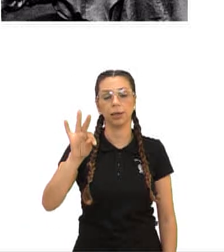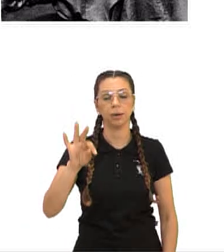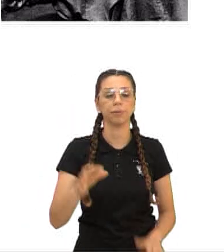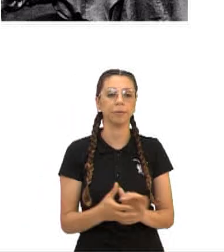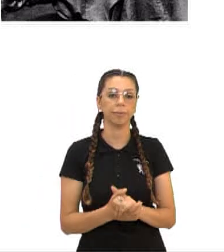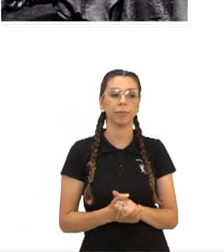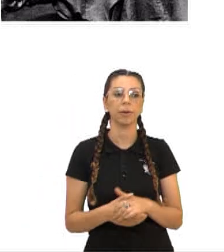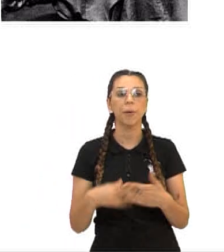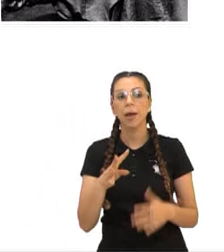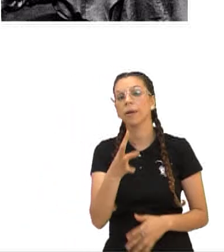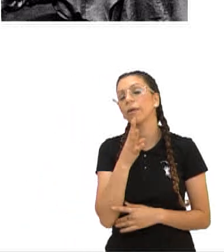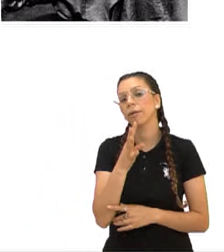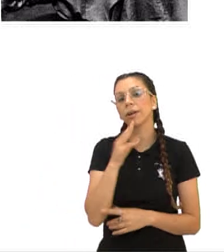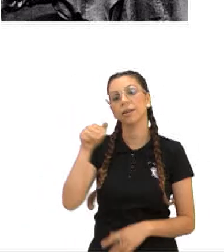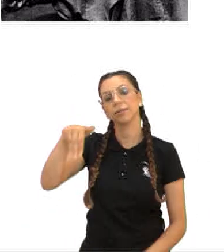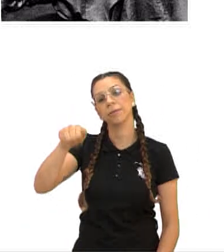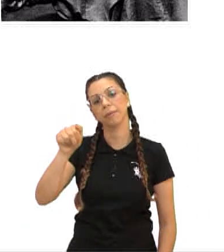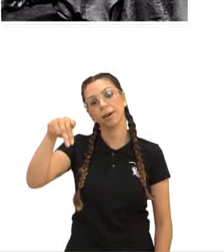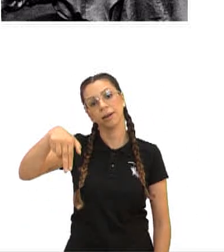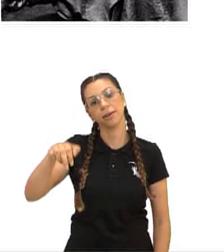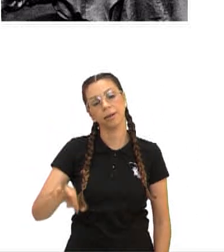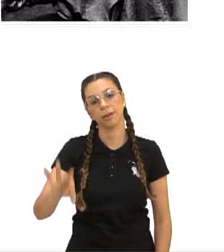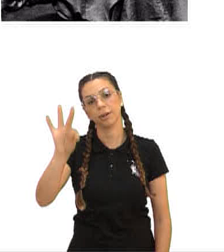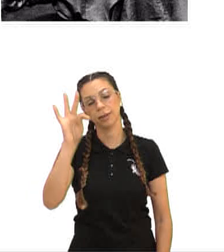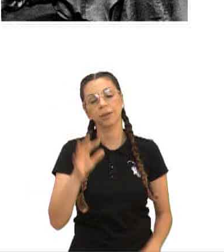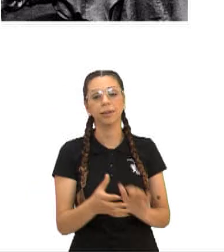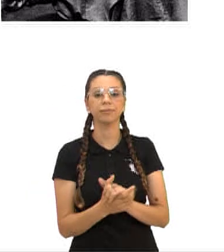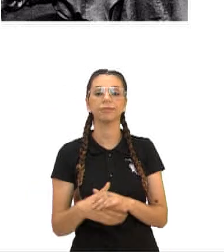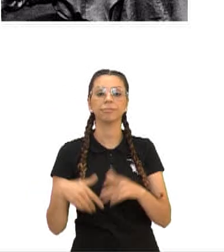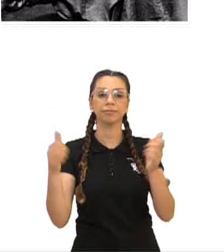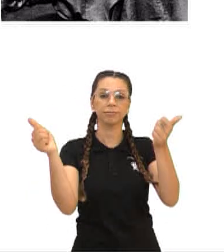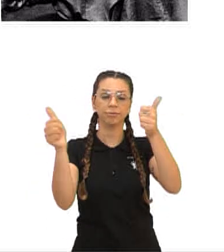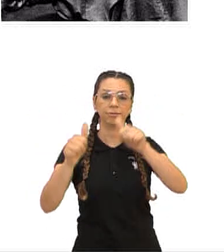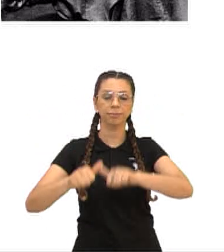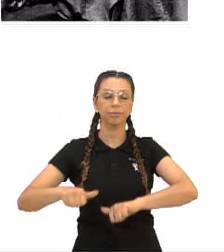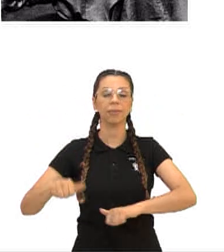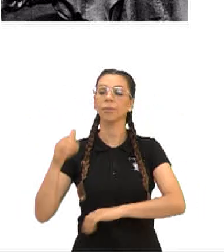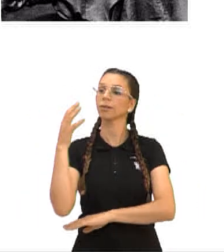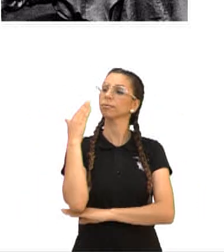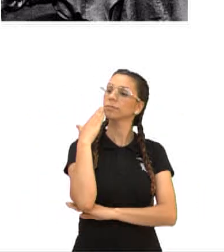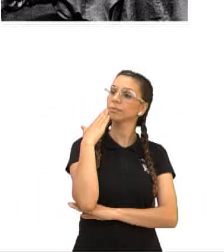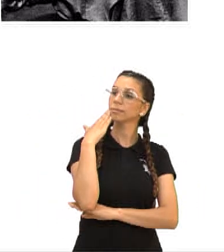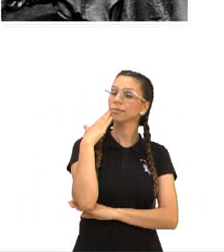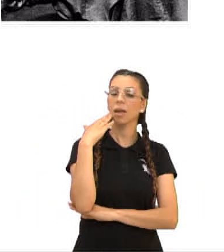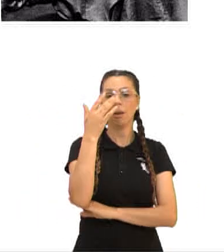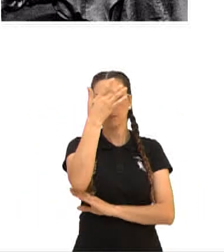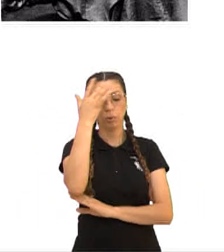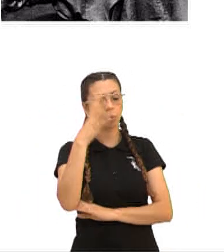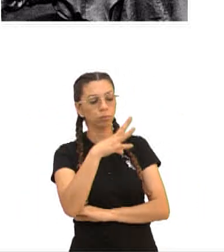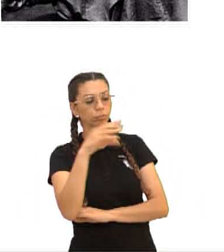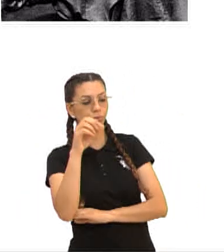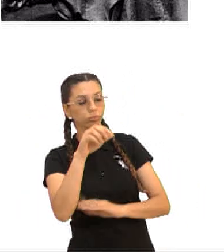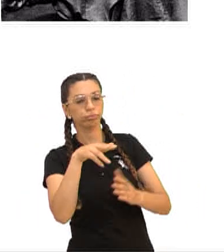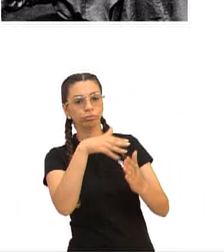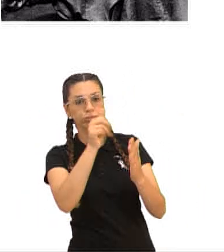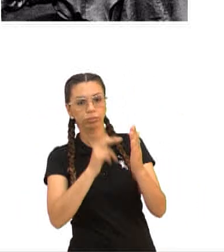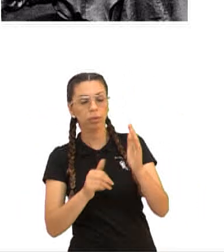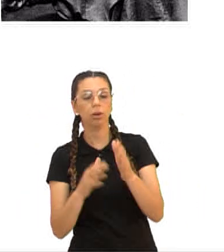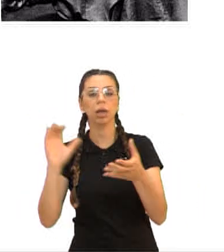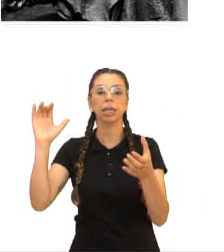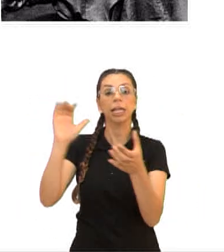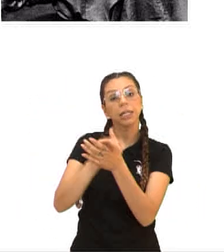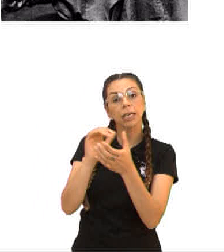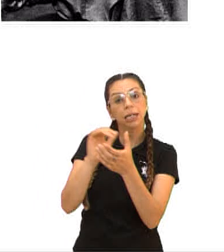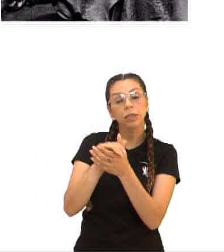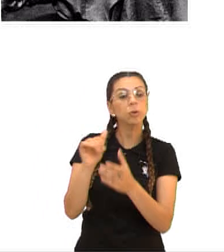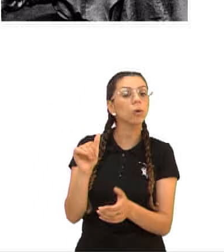conhece Manet, né? Posou para como modelo, né? E casou-se com Eugênio, que era o irmão do